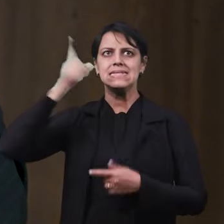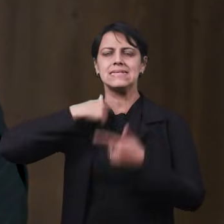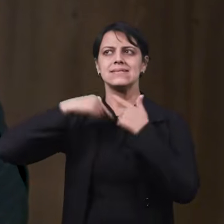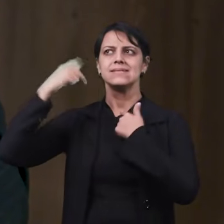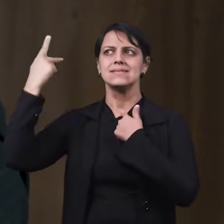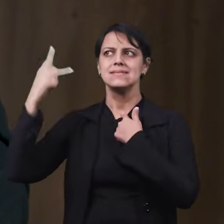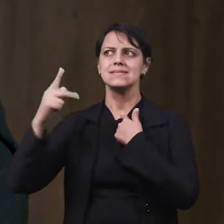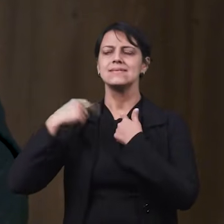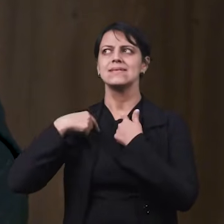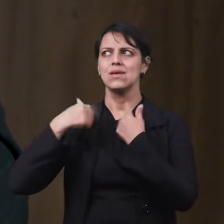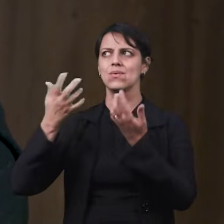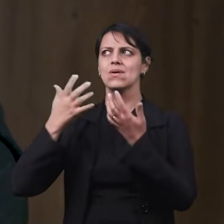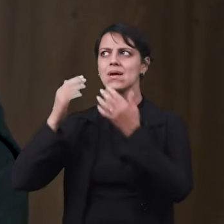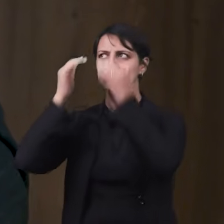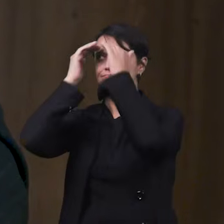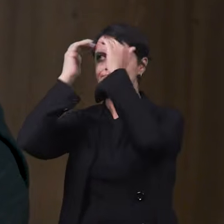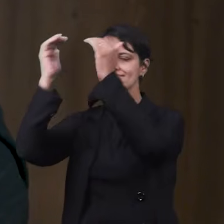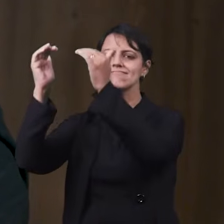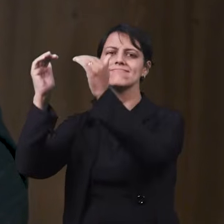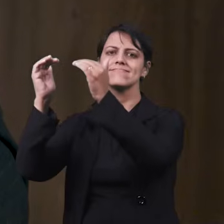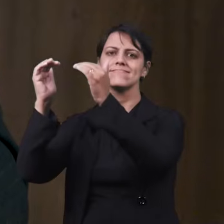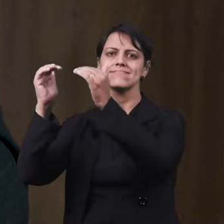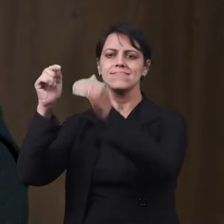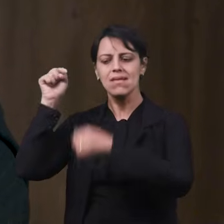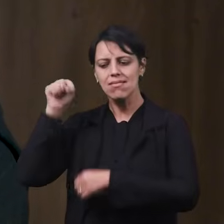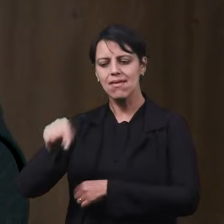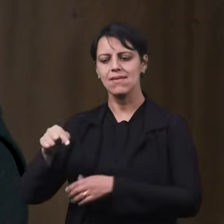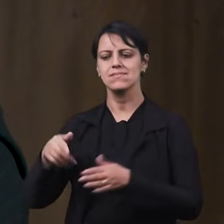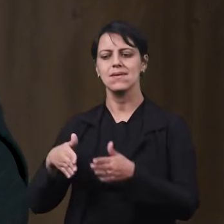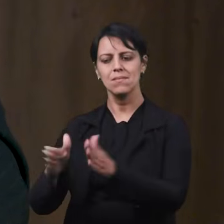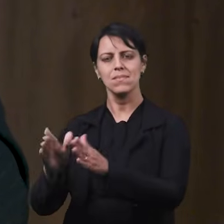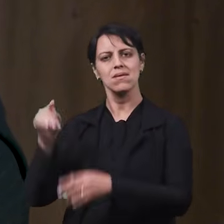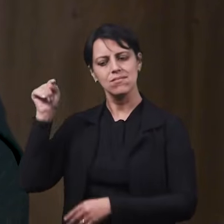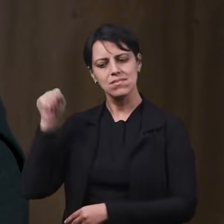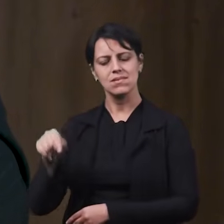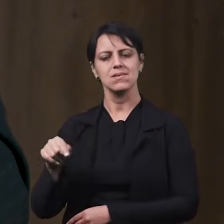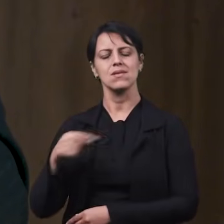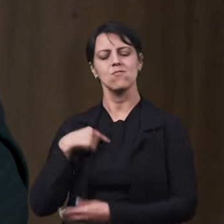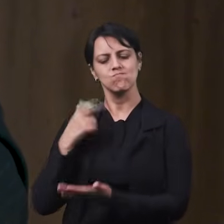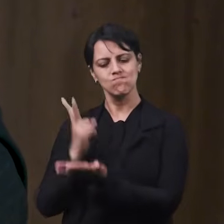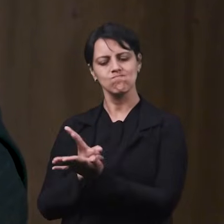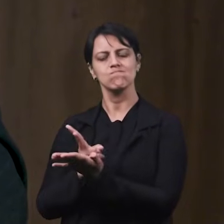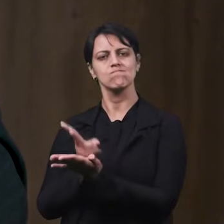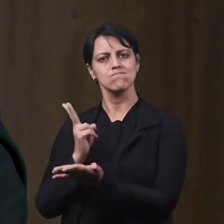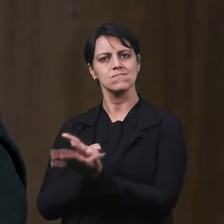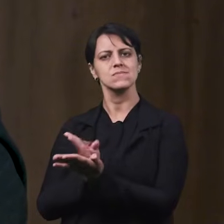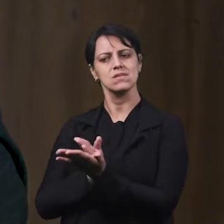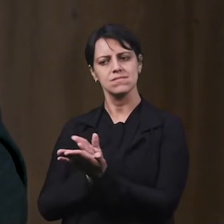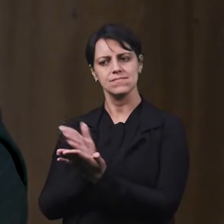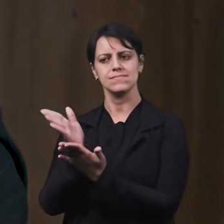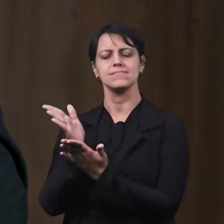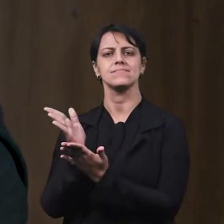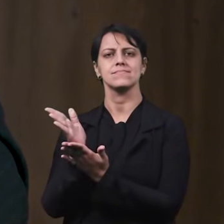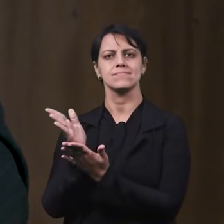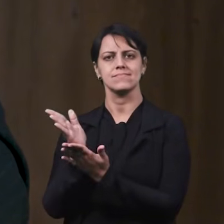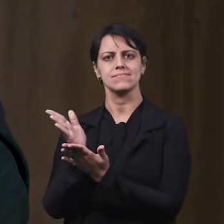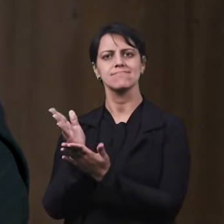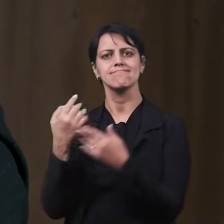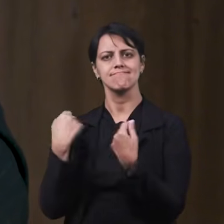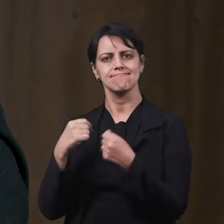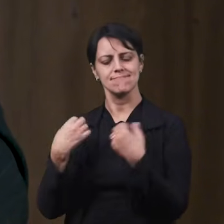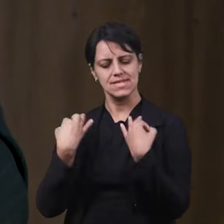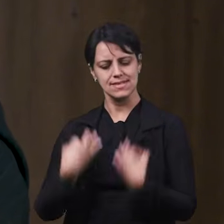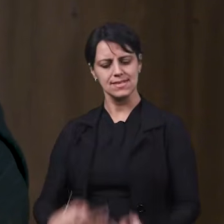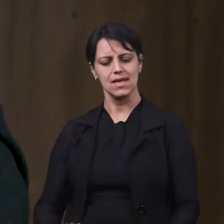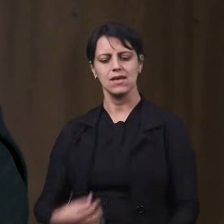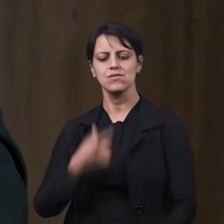havia orientado. Não, eu te quero nesse caminho, nessa posição. E ele se manteve nessa retidão,